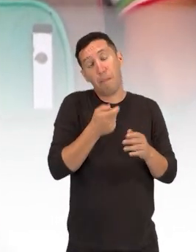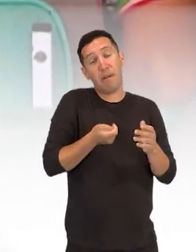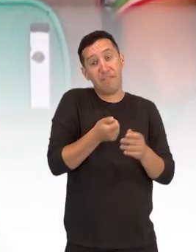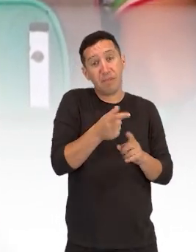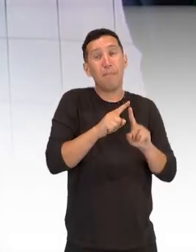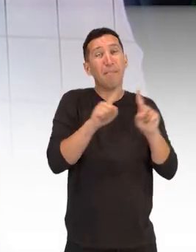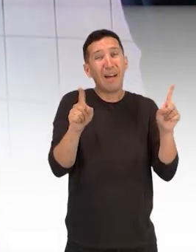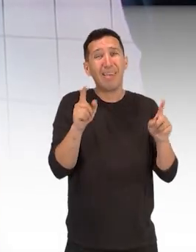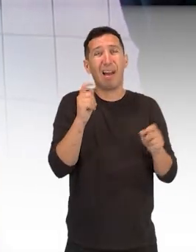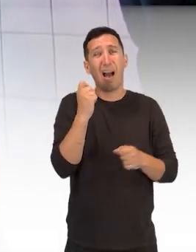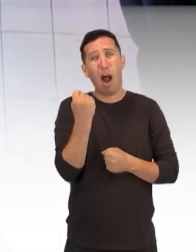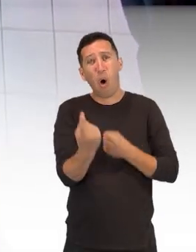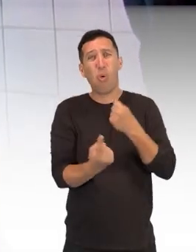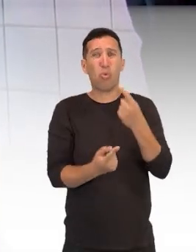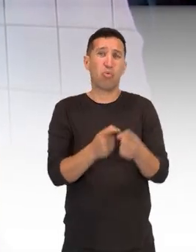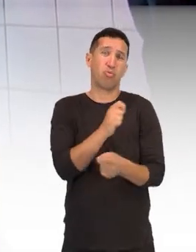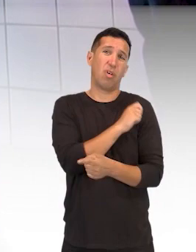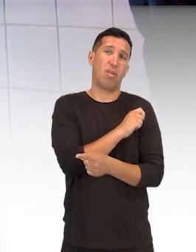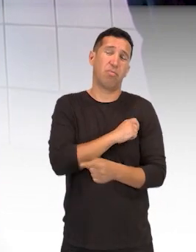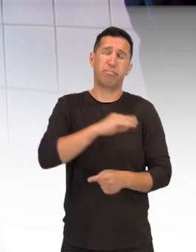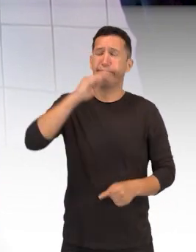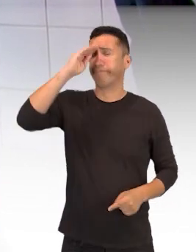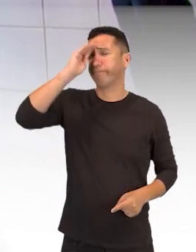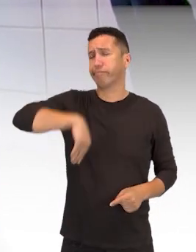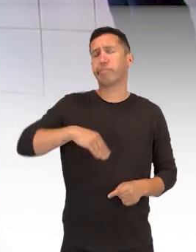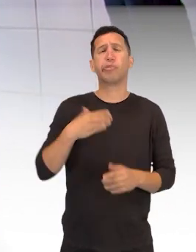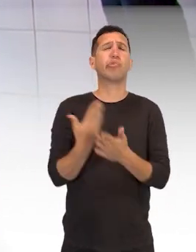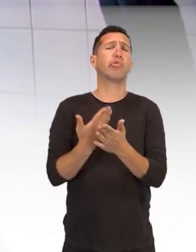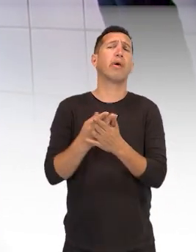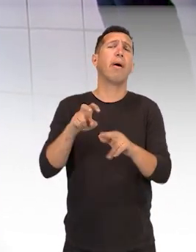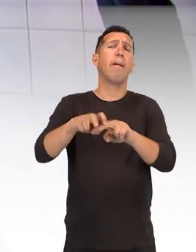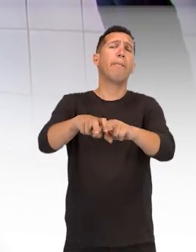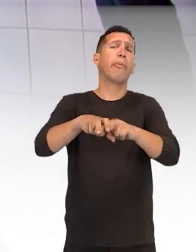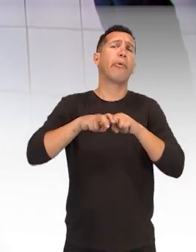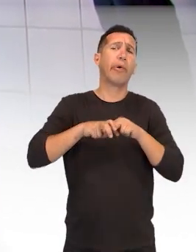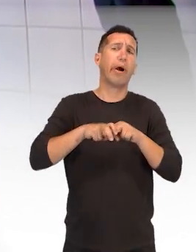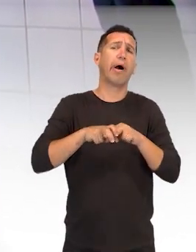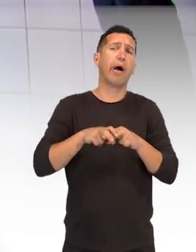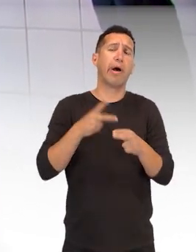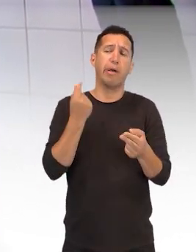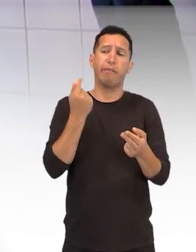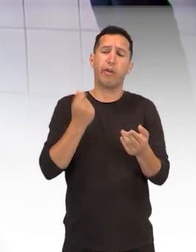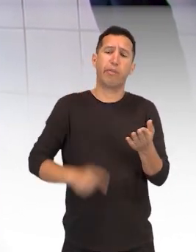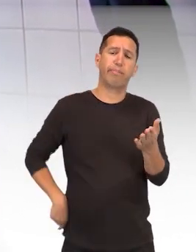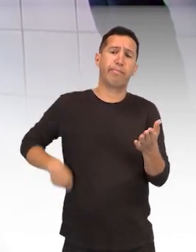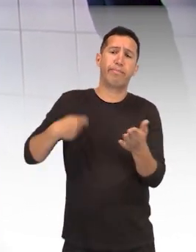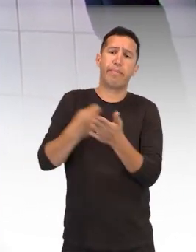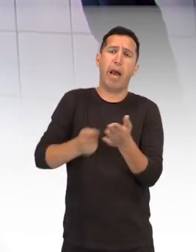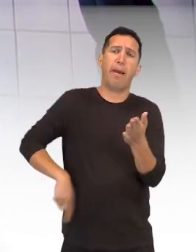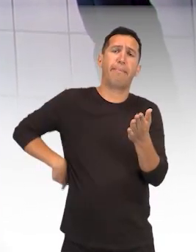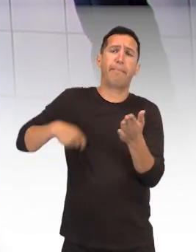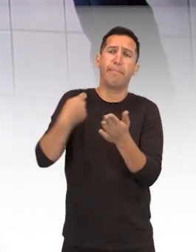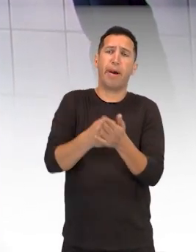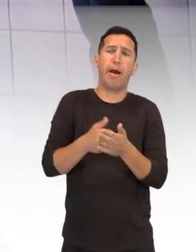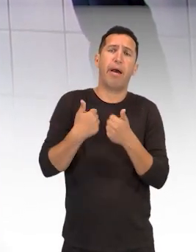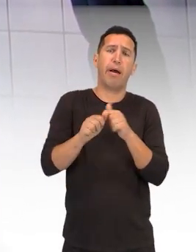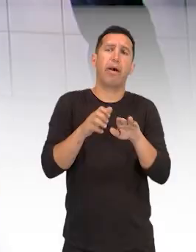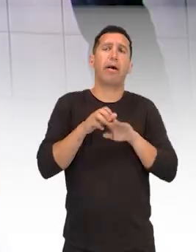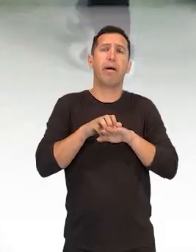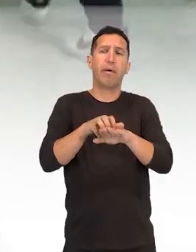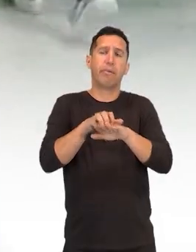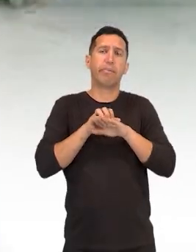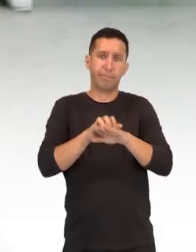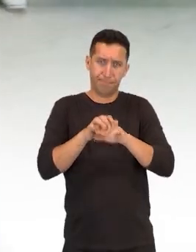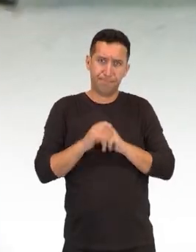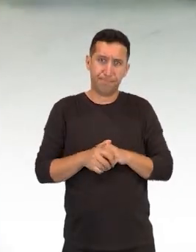pela unidade, alguns alunos, infelizmente, desistem de estudar aqui por causa das despesas com a passagem. E